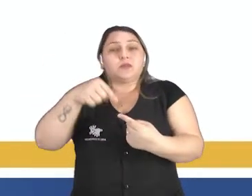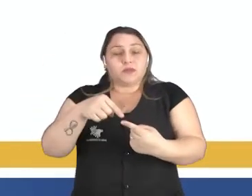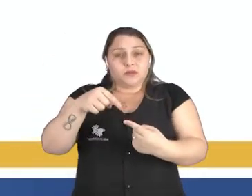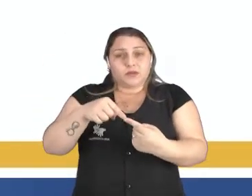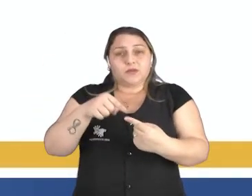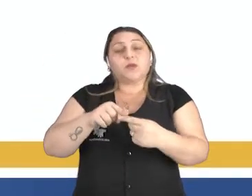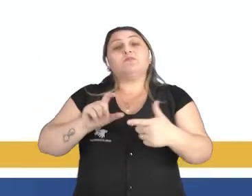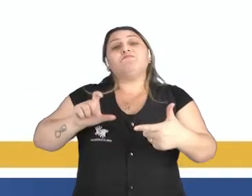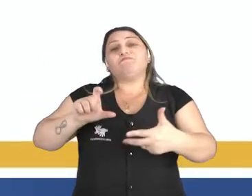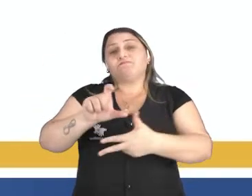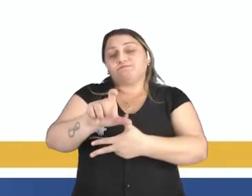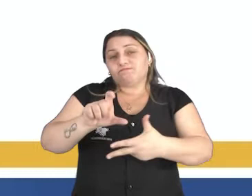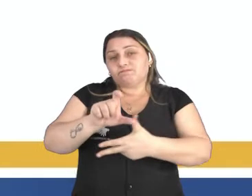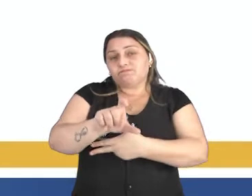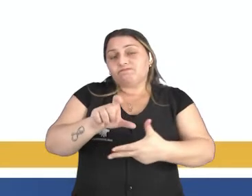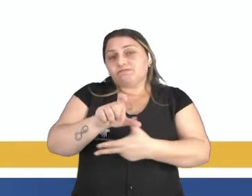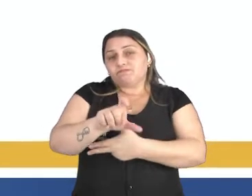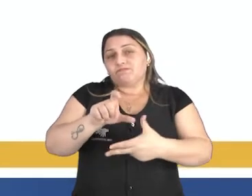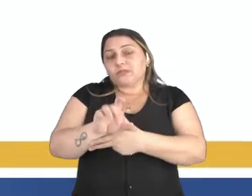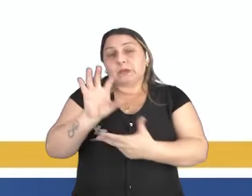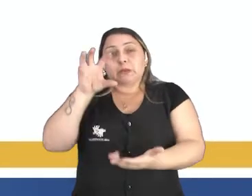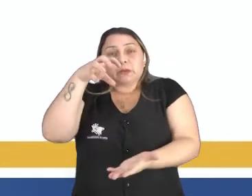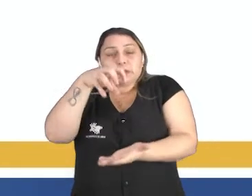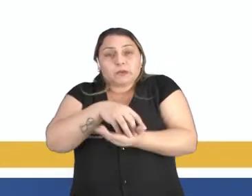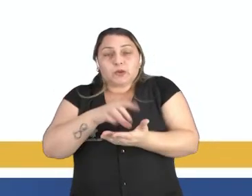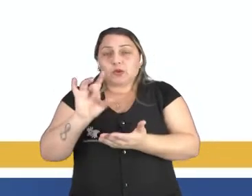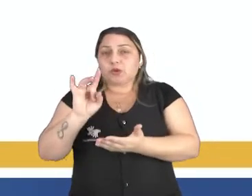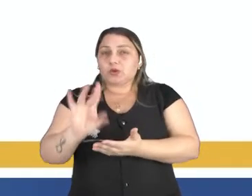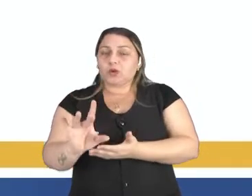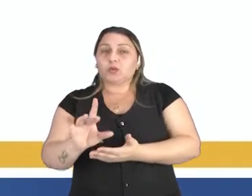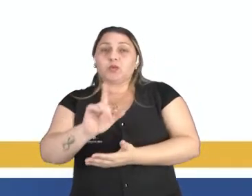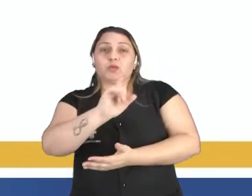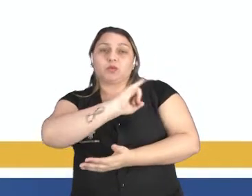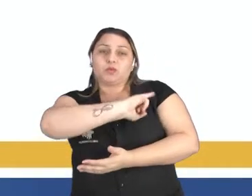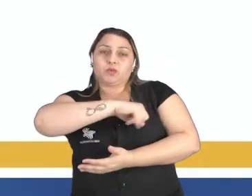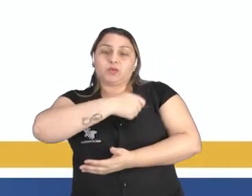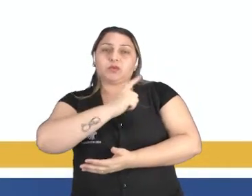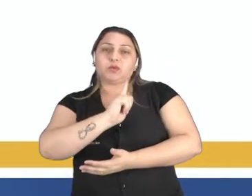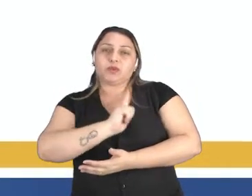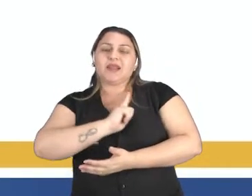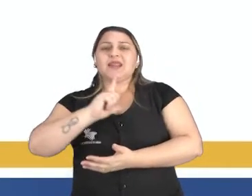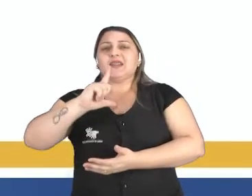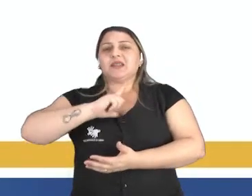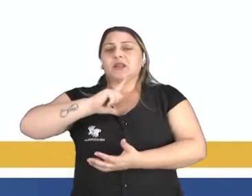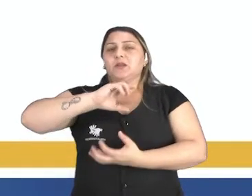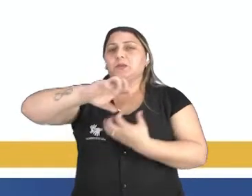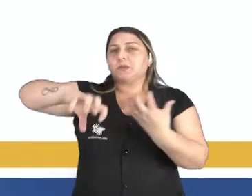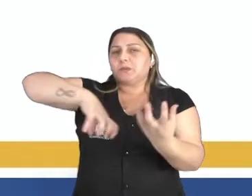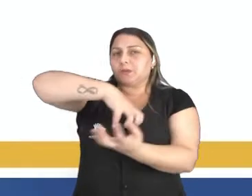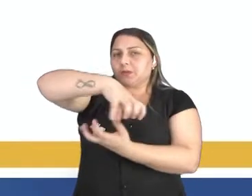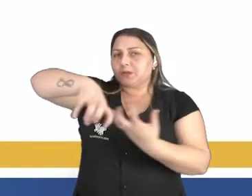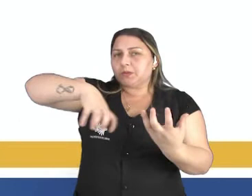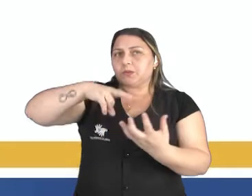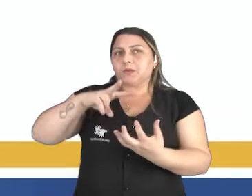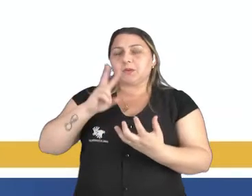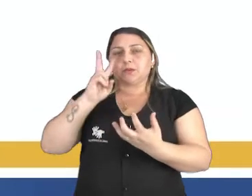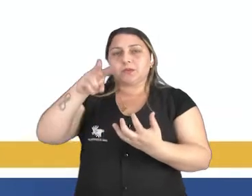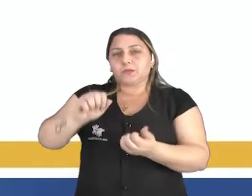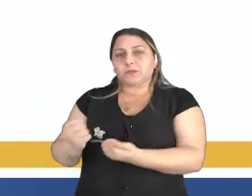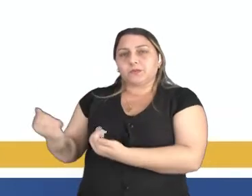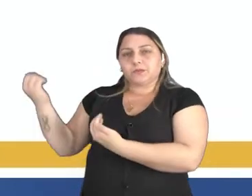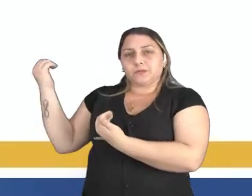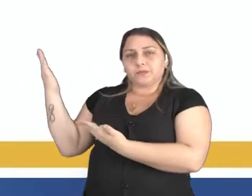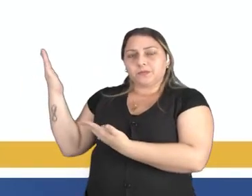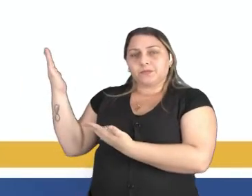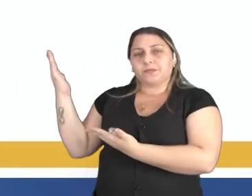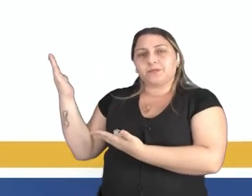do executivo. O poder não estaria centralizado aí na mão do Jango, né? A gente tem manifestações como essas que vocês veem aí no slide,